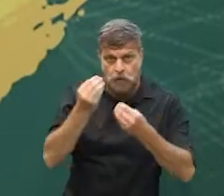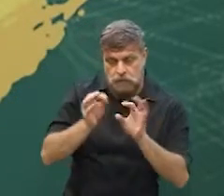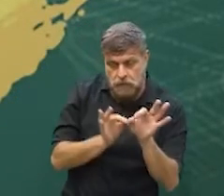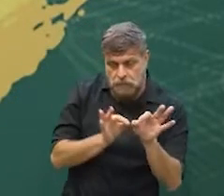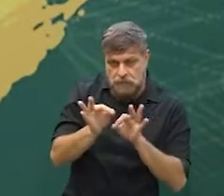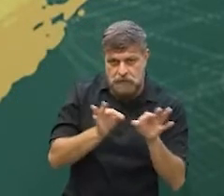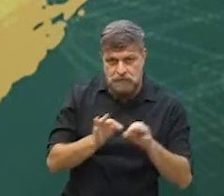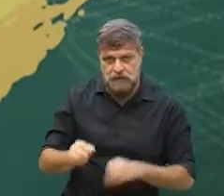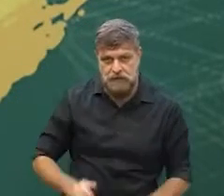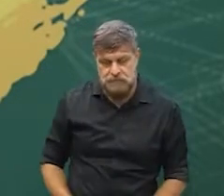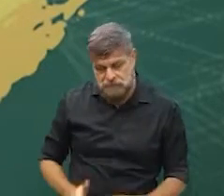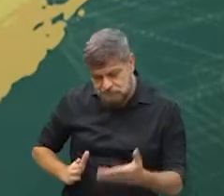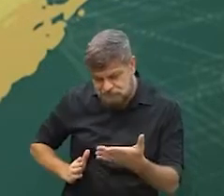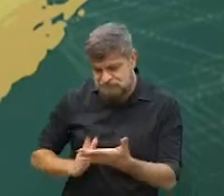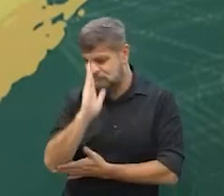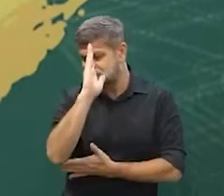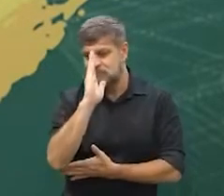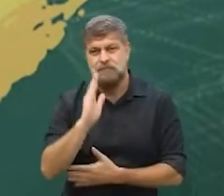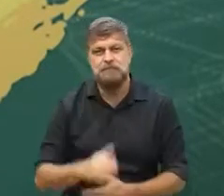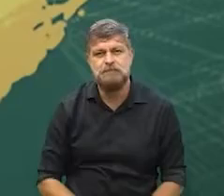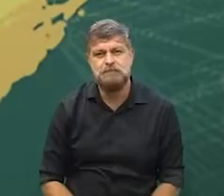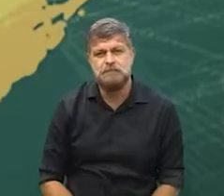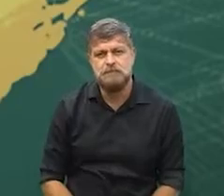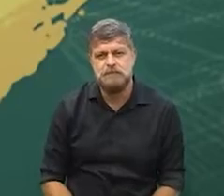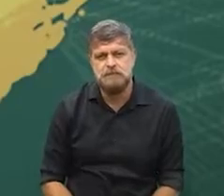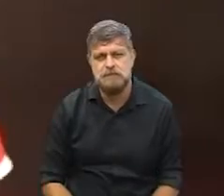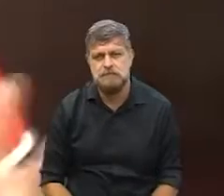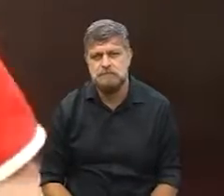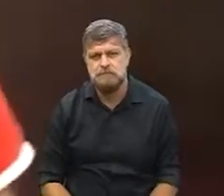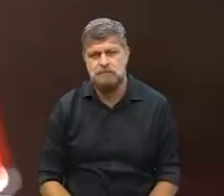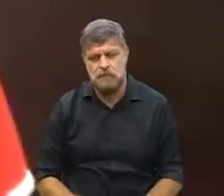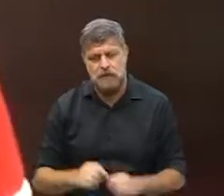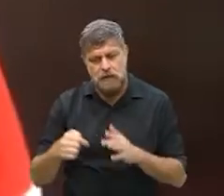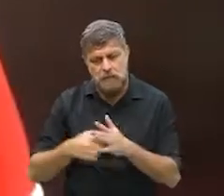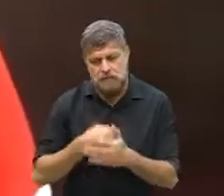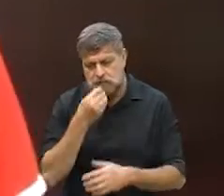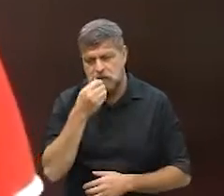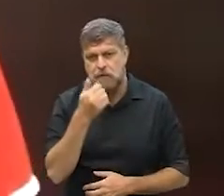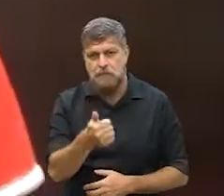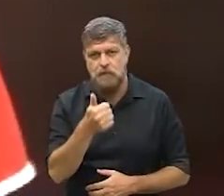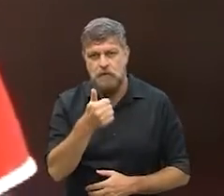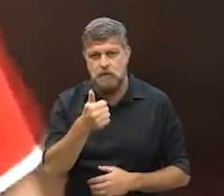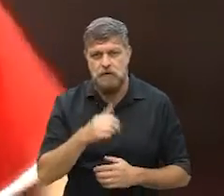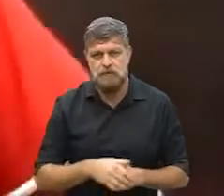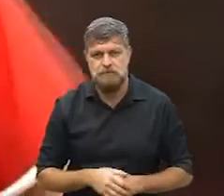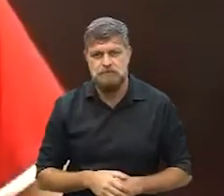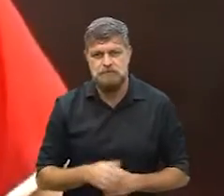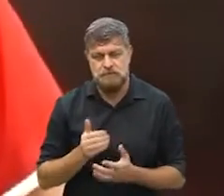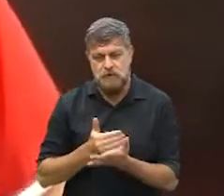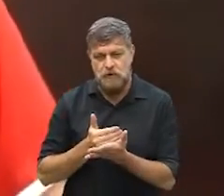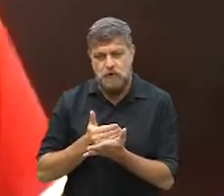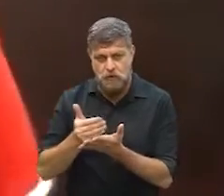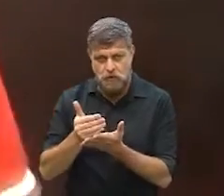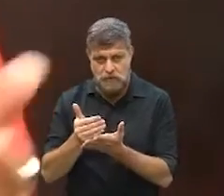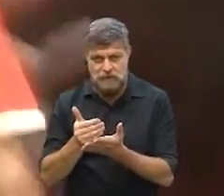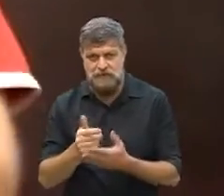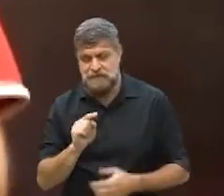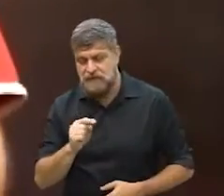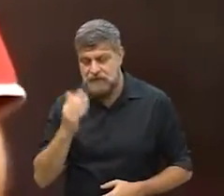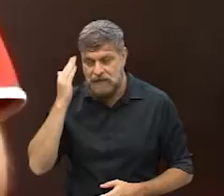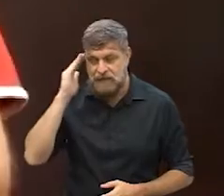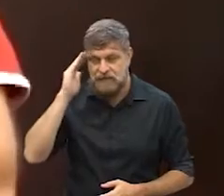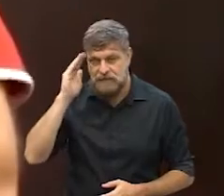preparar para mandar bem nessas questões, professor? É boa pergunta, né? É um bom começo você